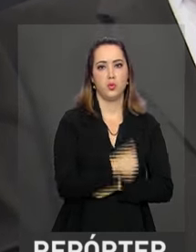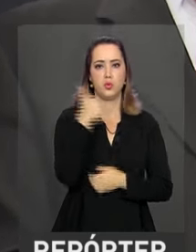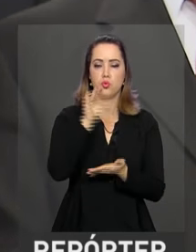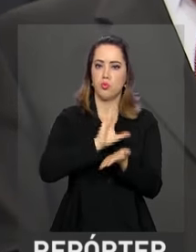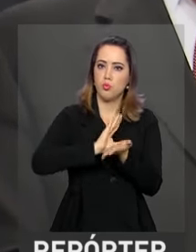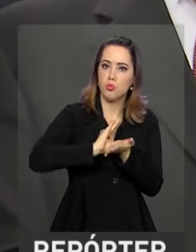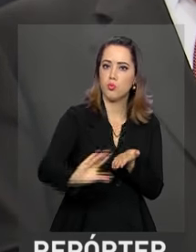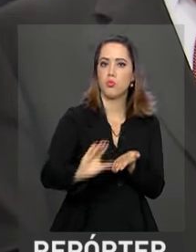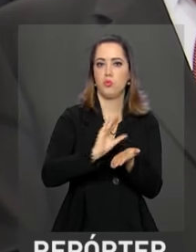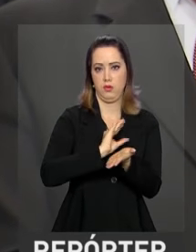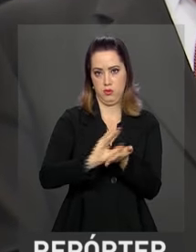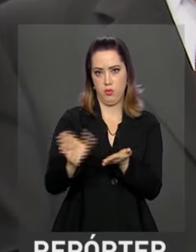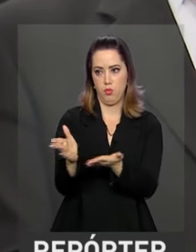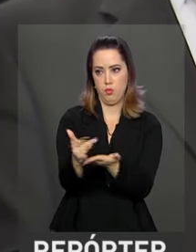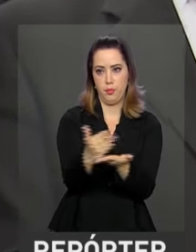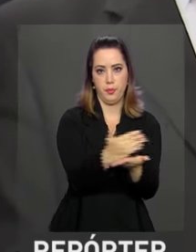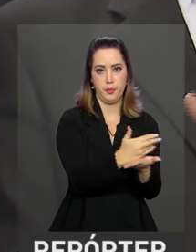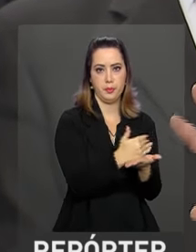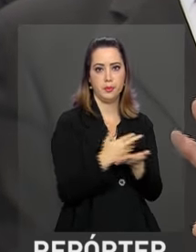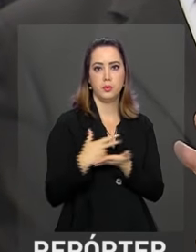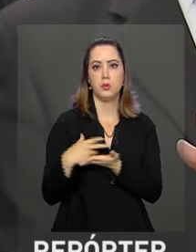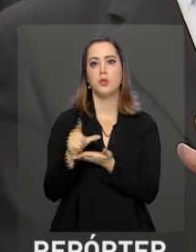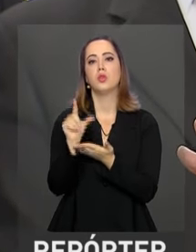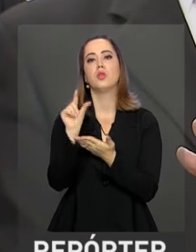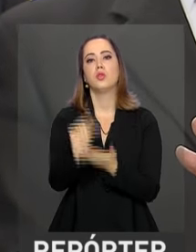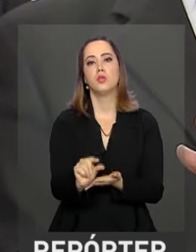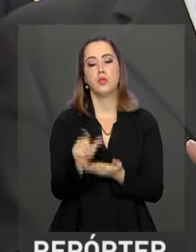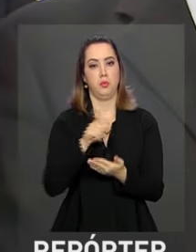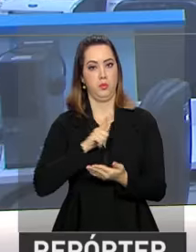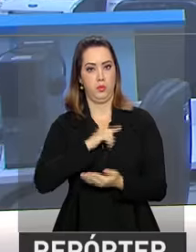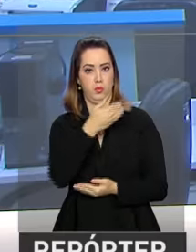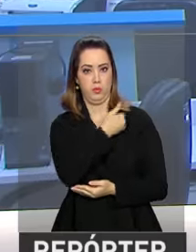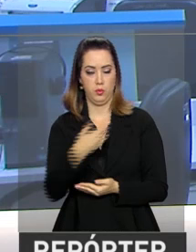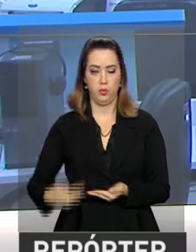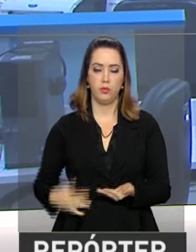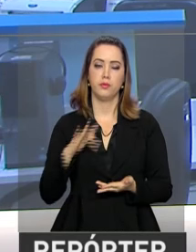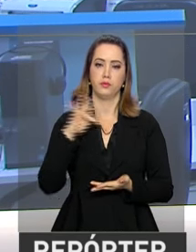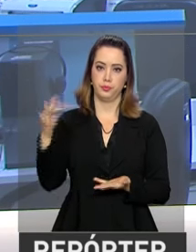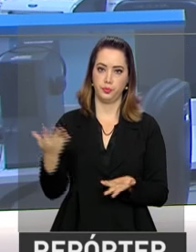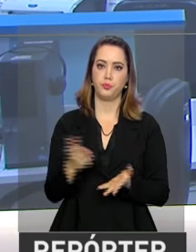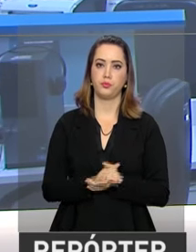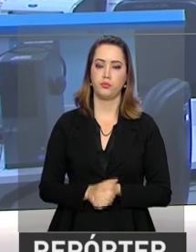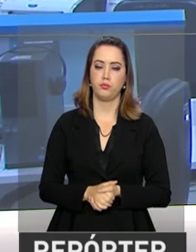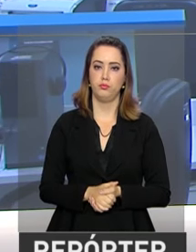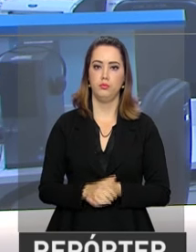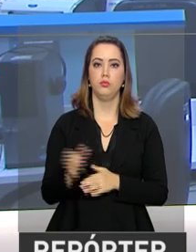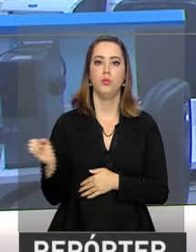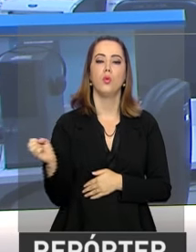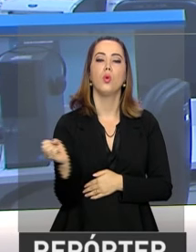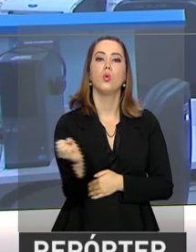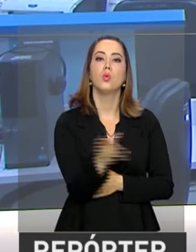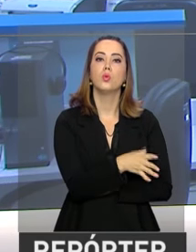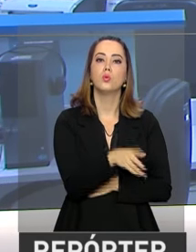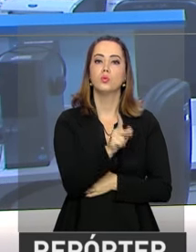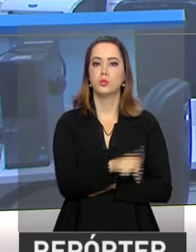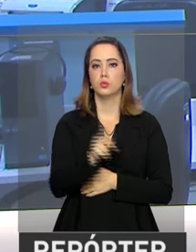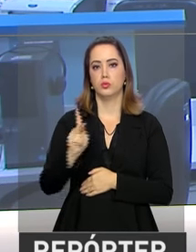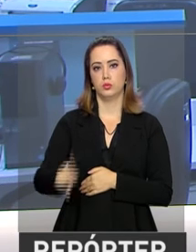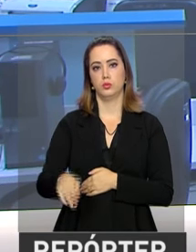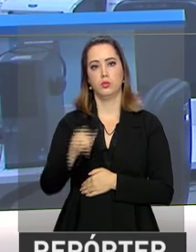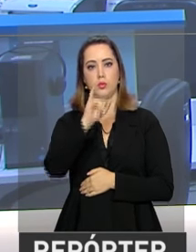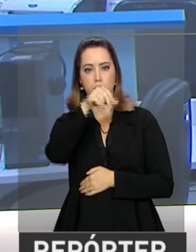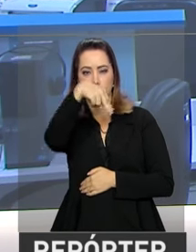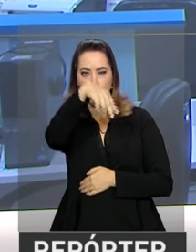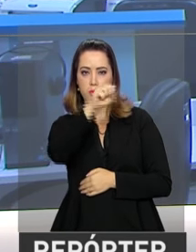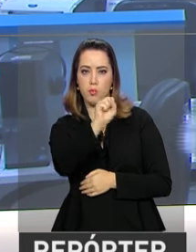outros tantas nos municípios que pouco restará à União. O novo presidente do INSS, Leonardo